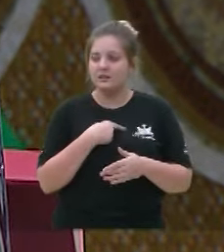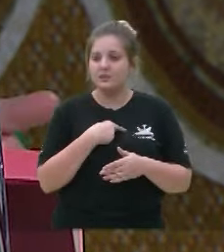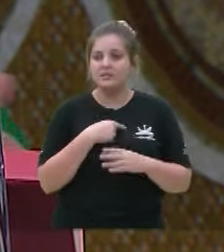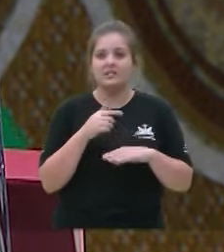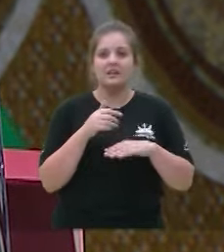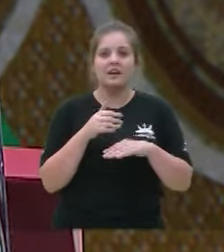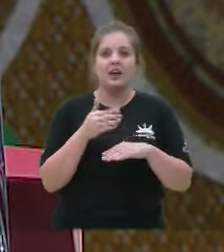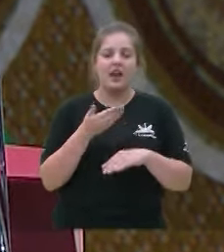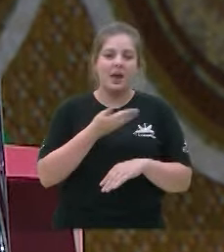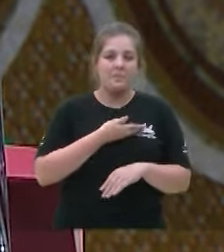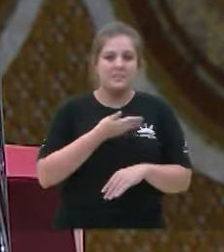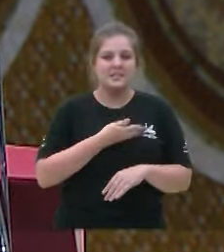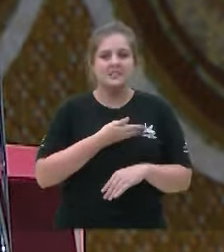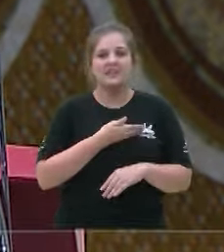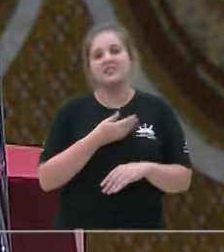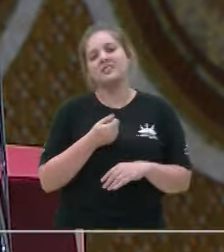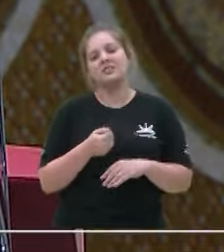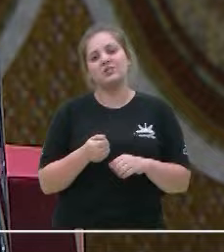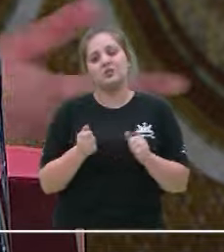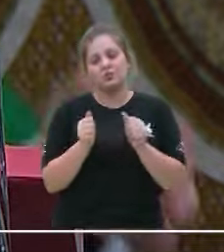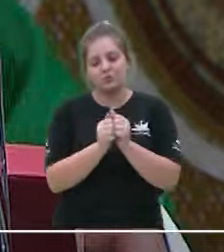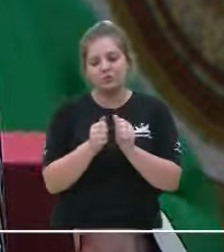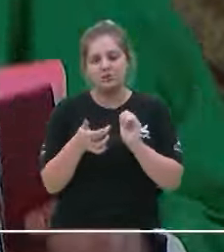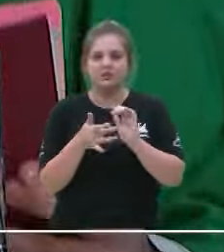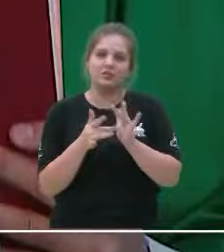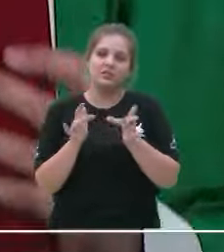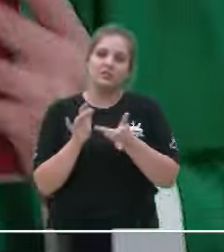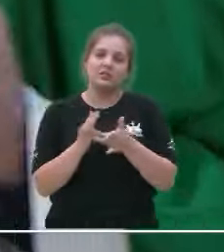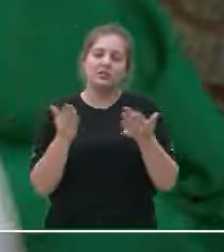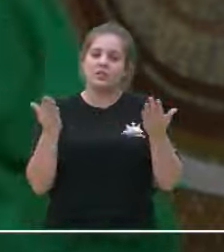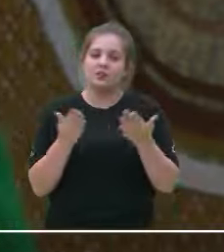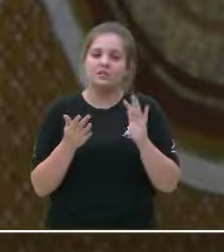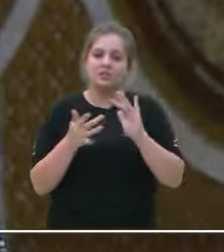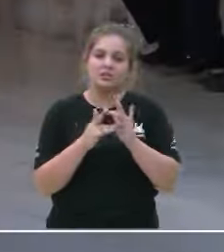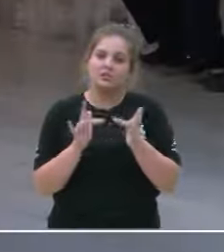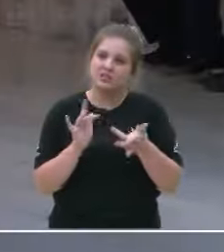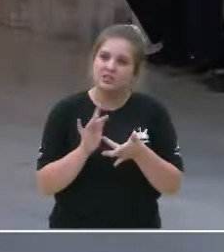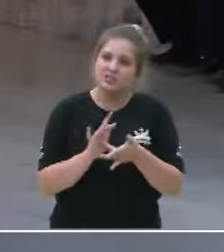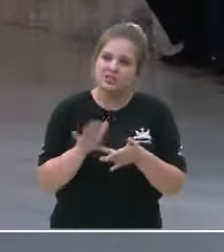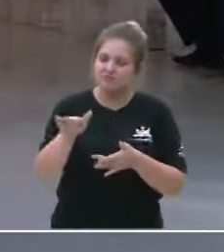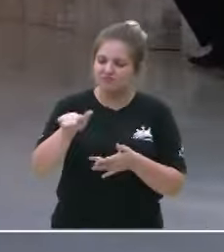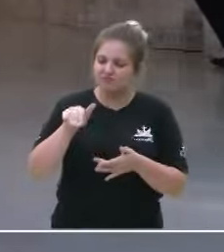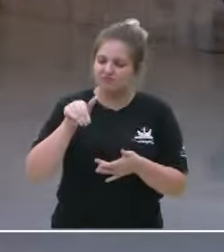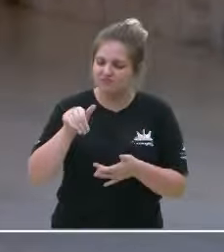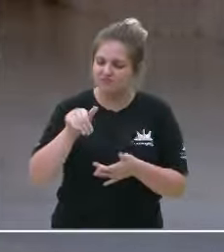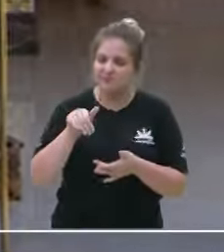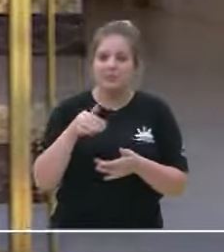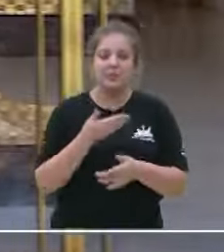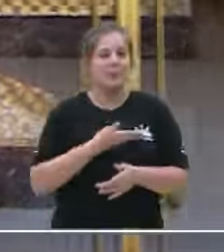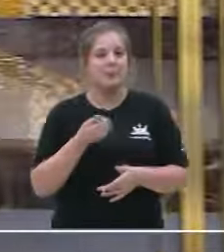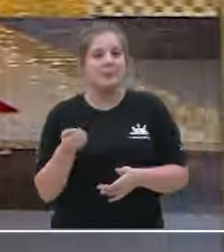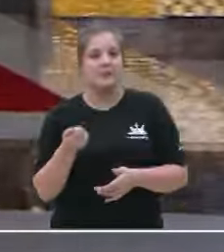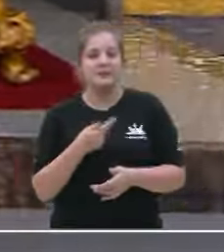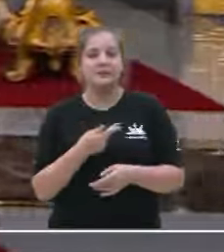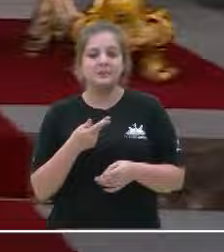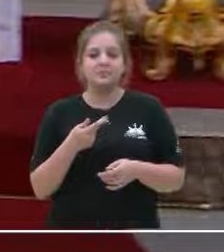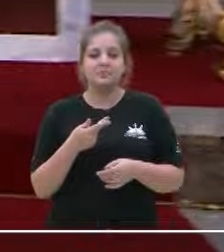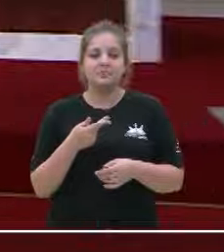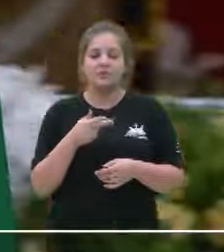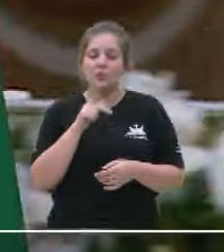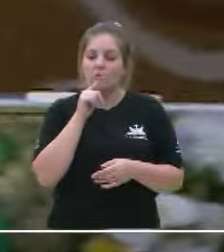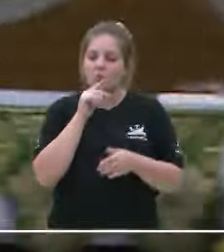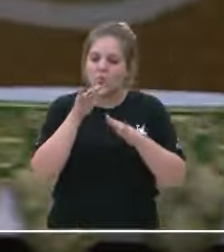amizade com Cristo Jesus hoje chamou os discípulos à beira do